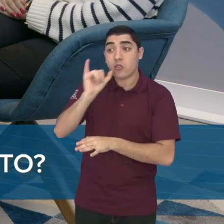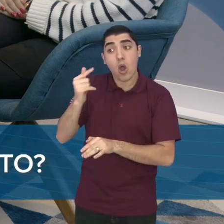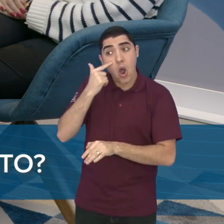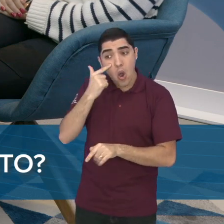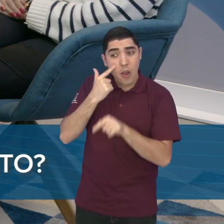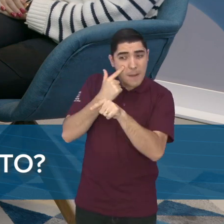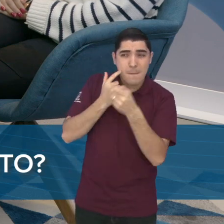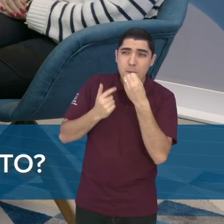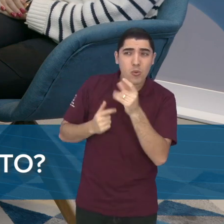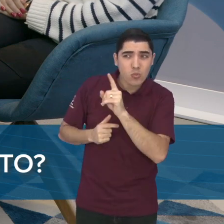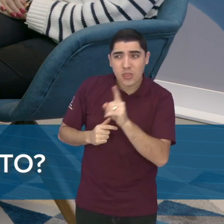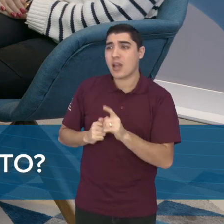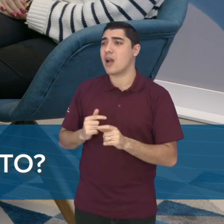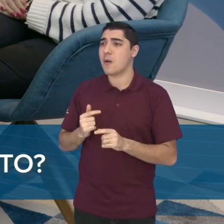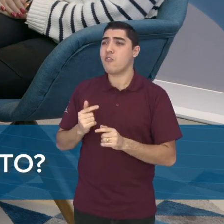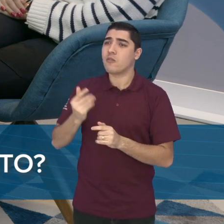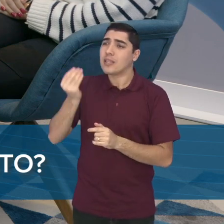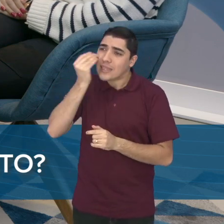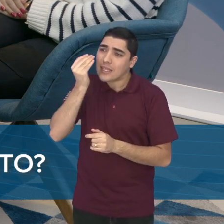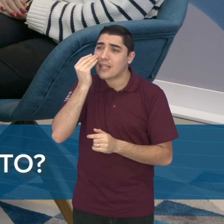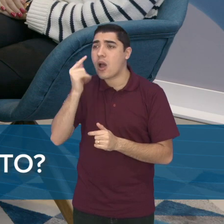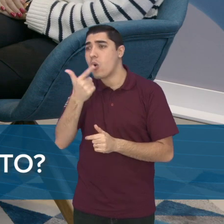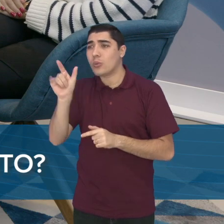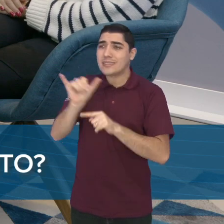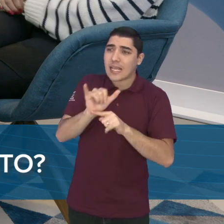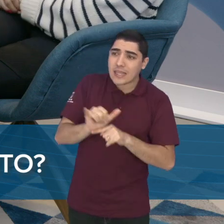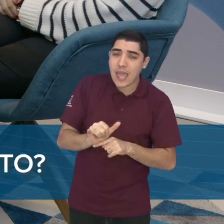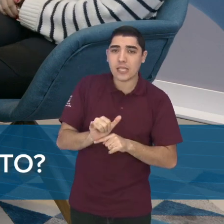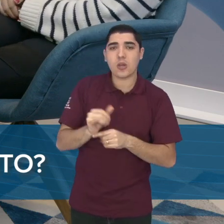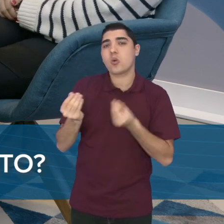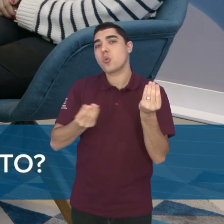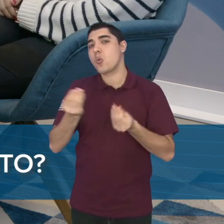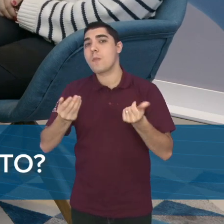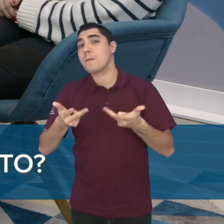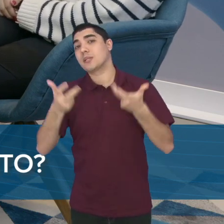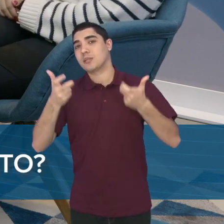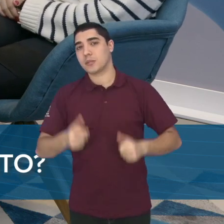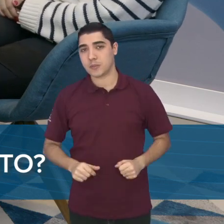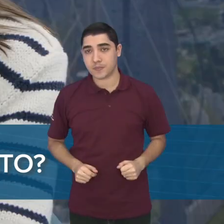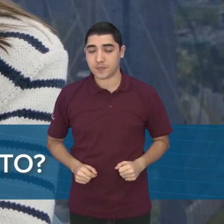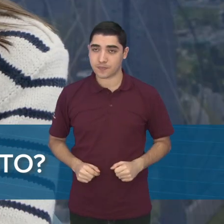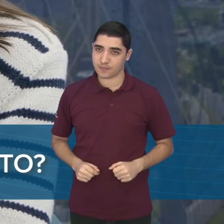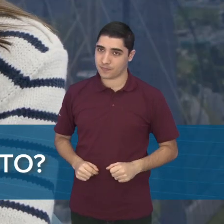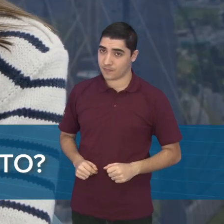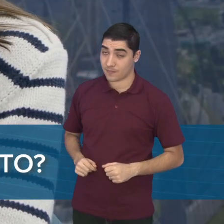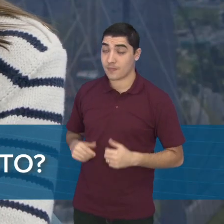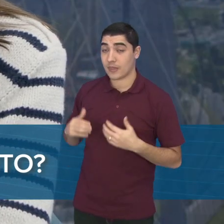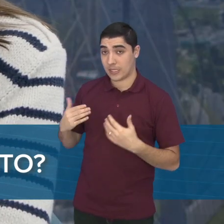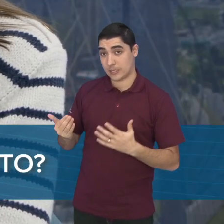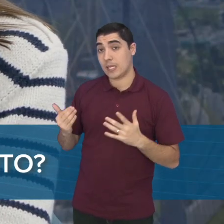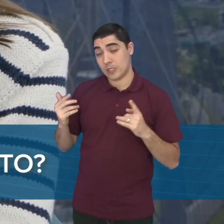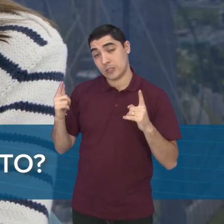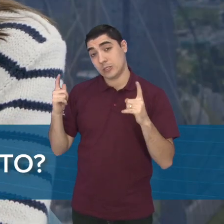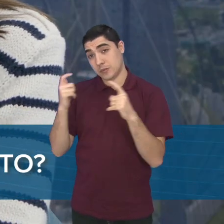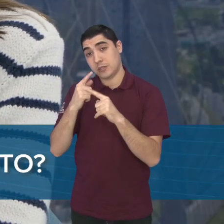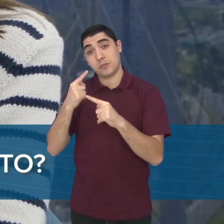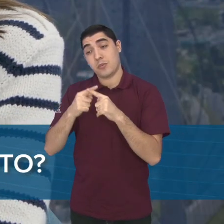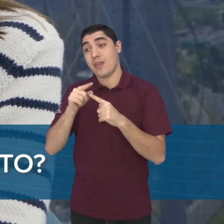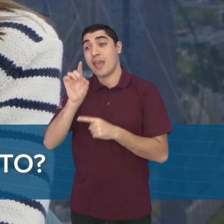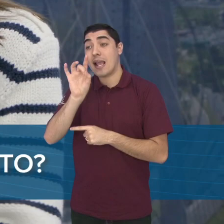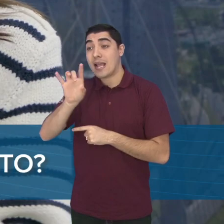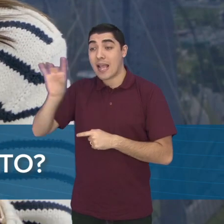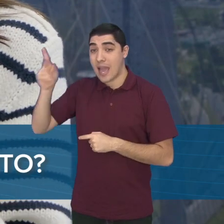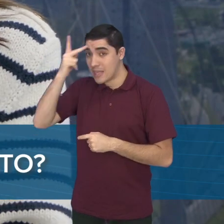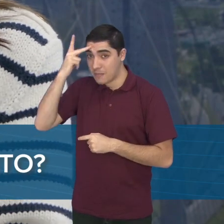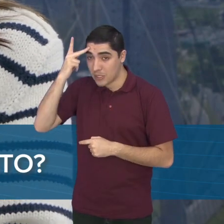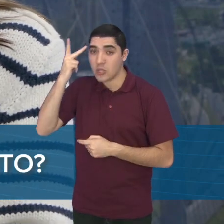vai dar certo. Vamos recalcular aí a rota. Eu acho que é difícil, Dani, porque assim, né? Cada um conta a história de acordo, né,